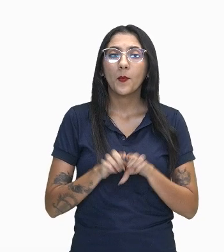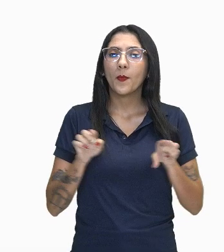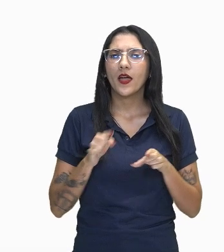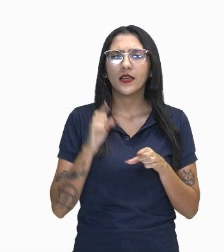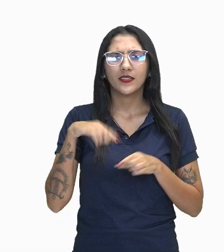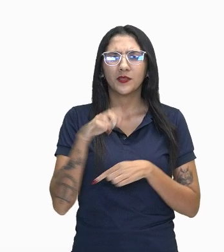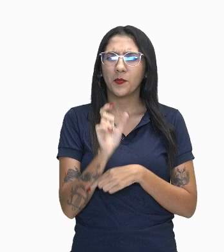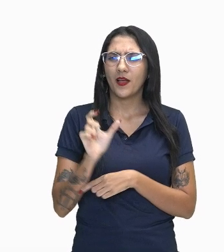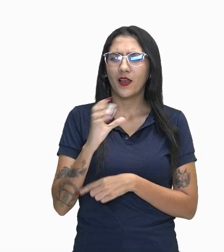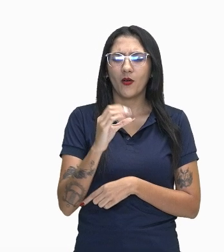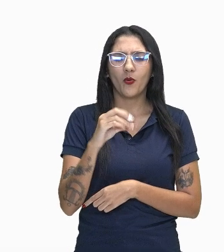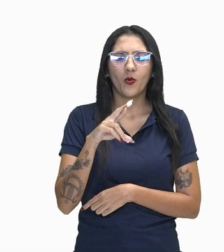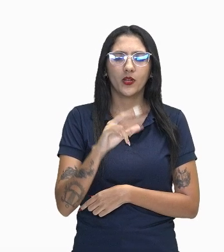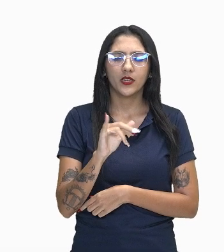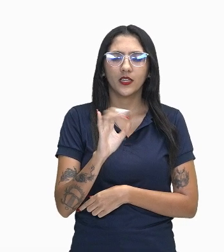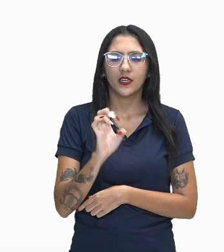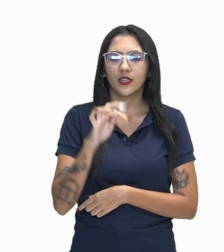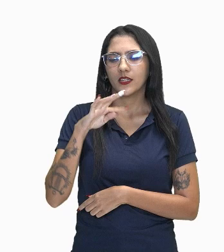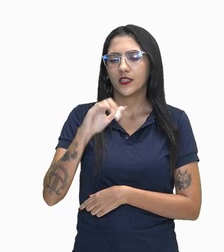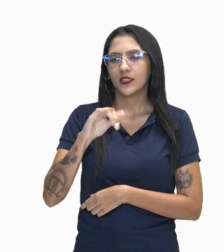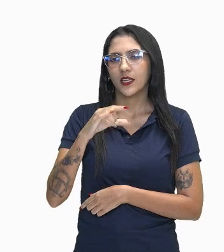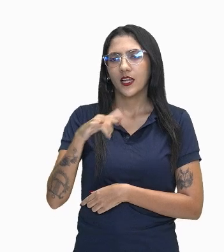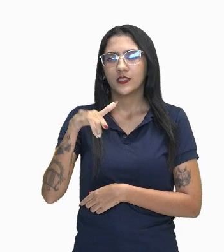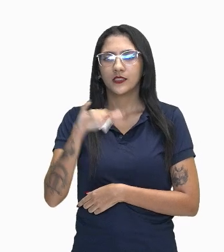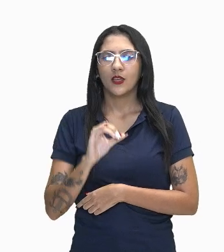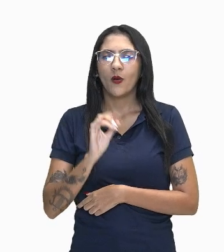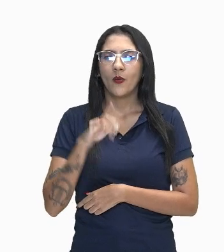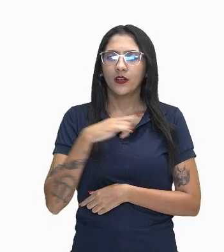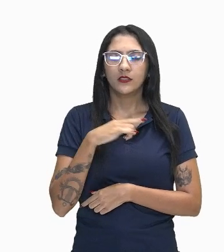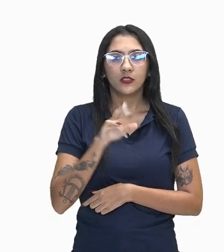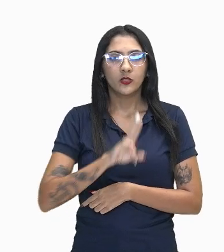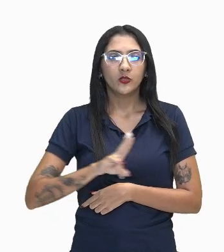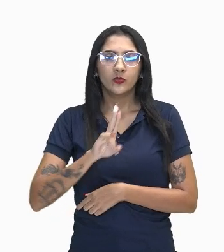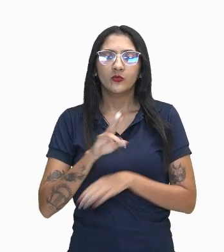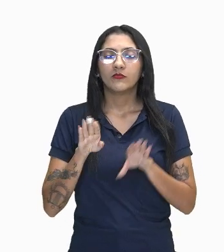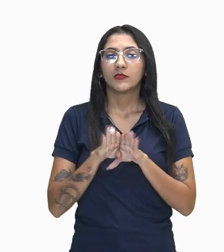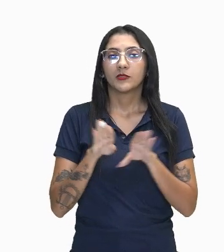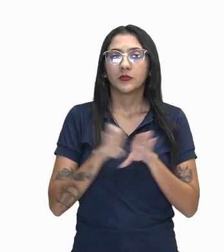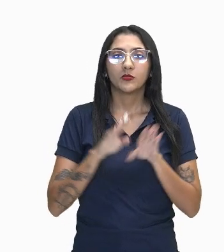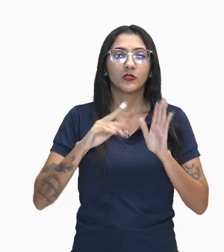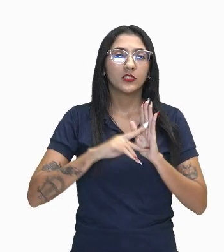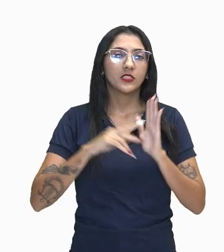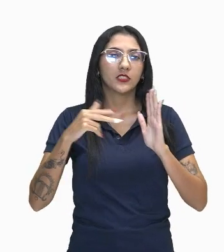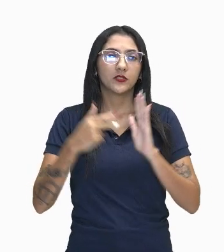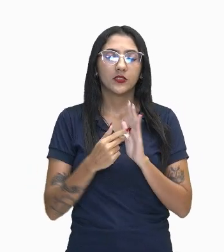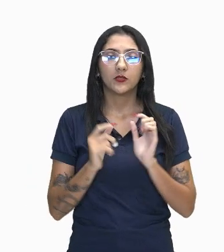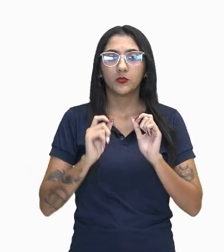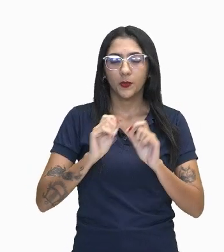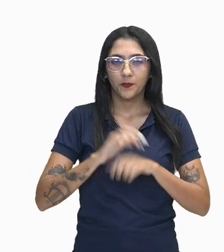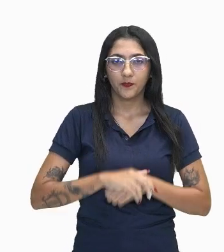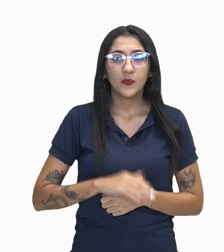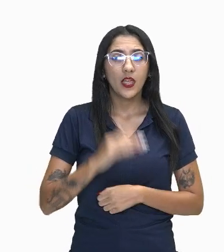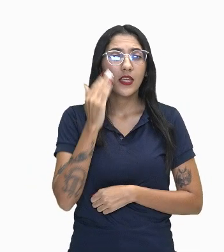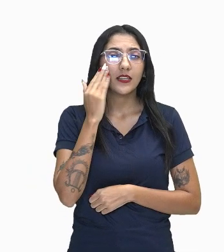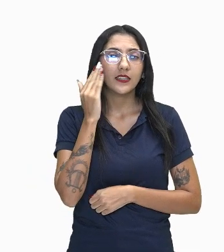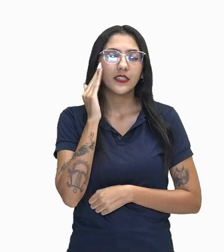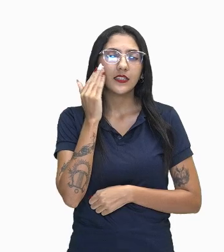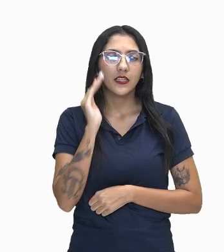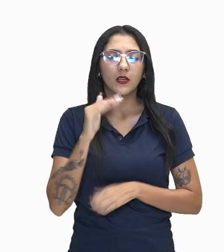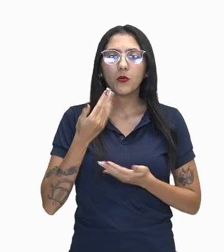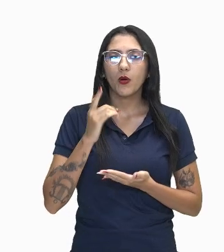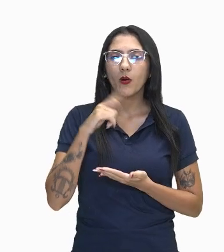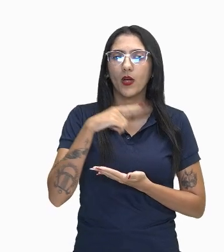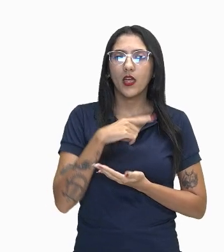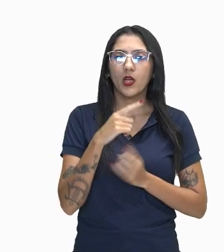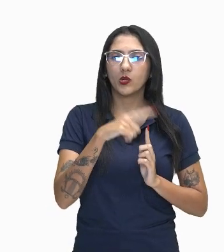né, orientação, ele acaba sendo utilizado como o significado de determinar uma